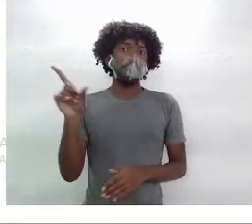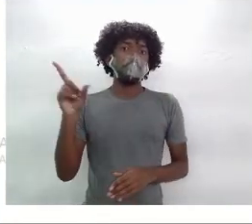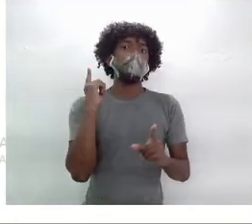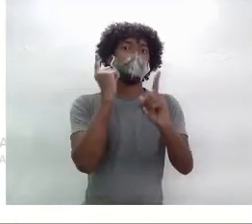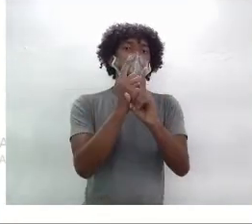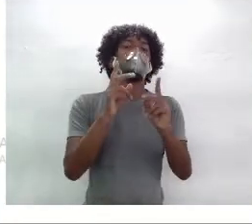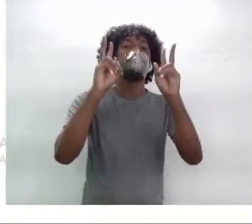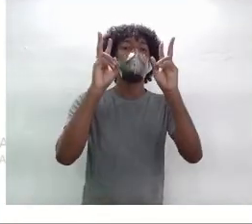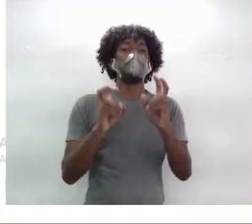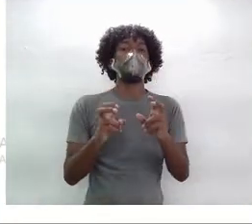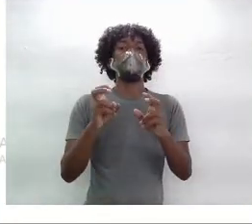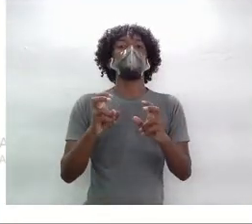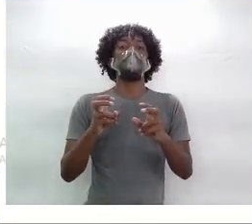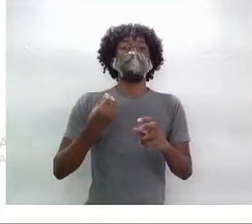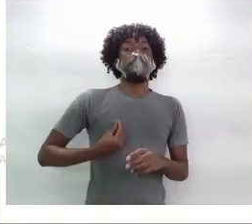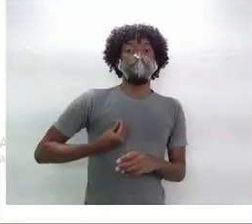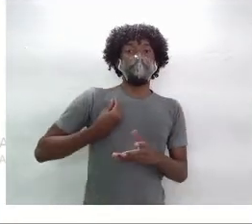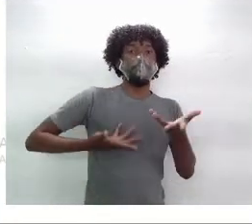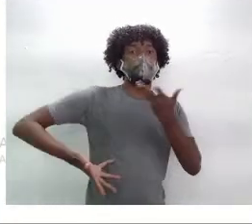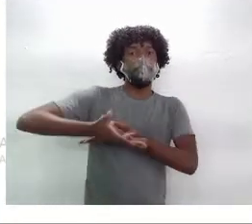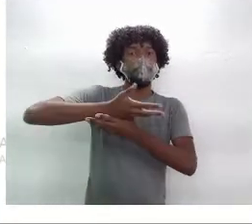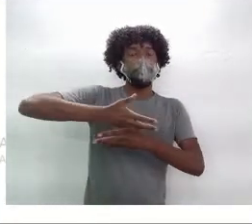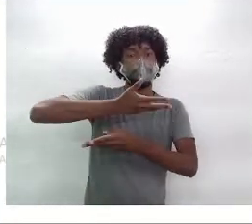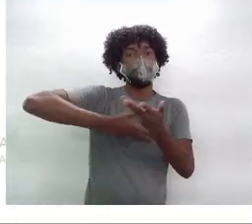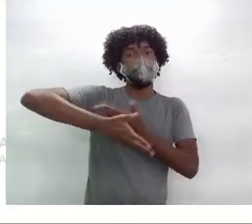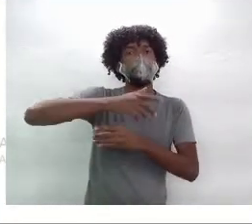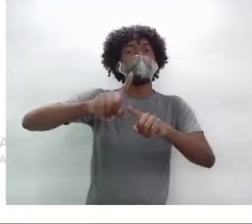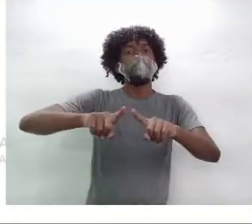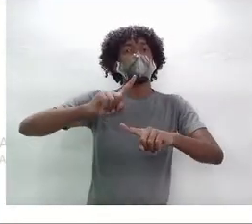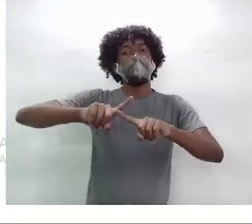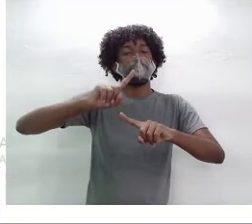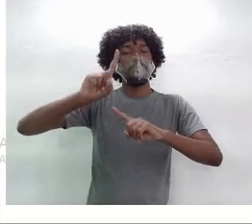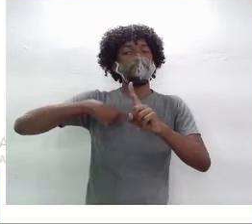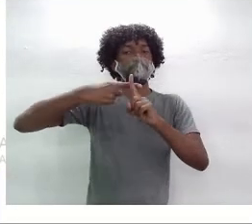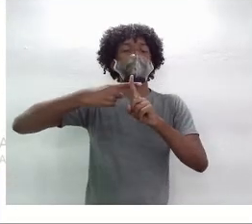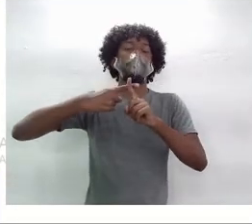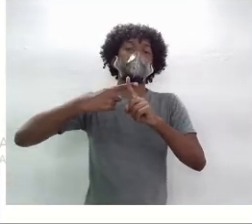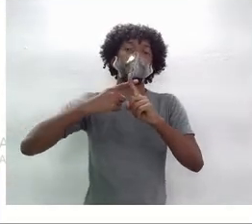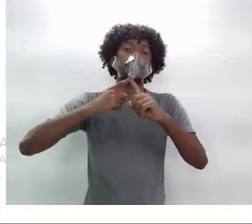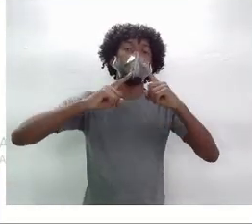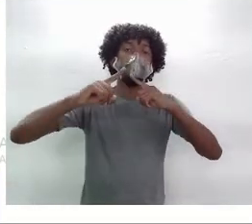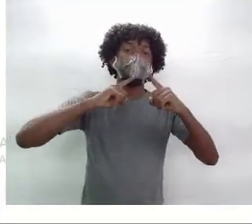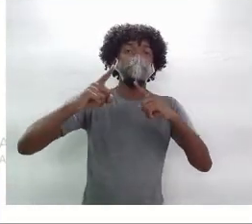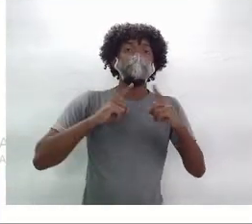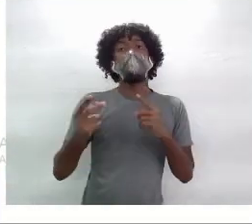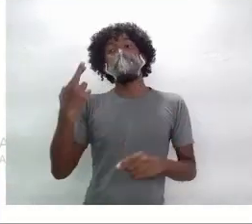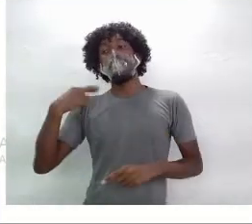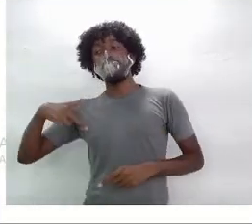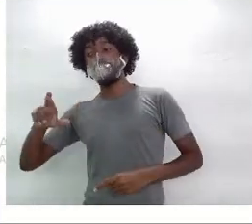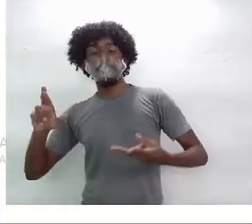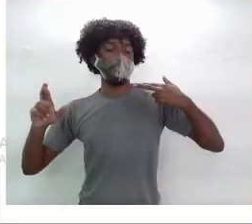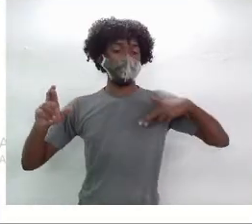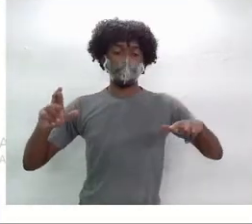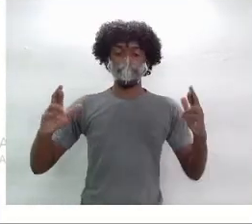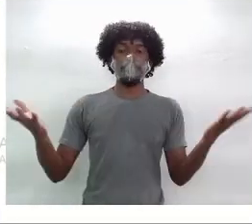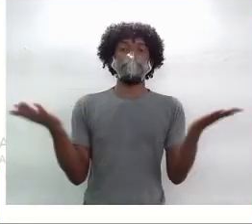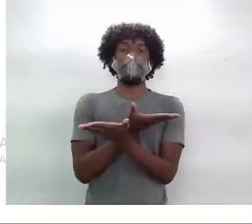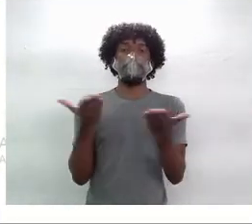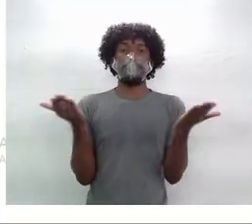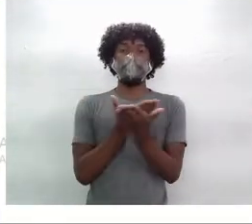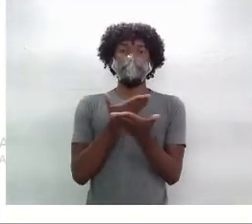encontro sobre a coexistência e o diálogo interreligioso. Destaco aí essas três palavras: